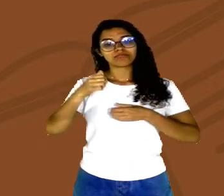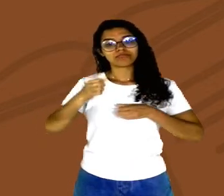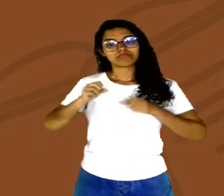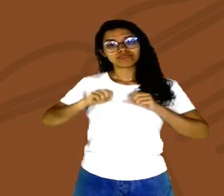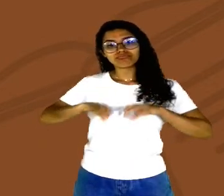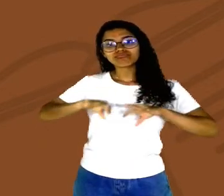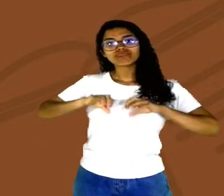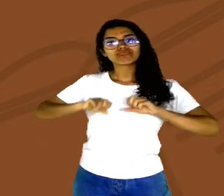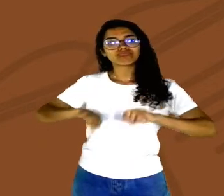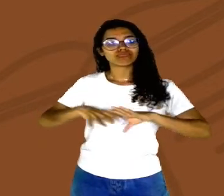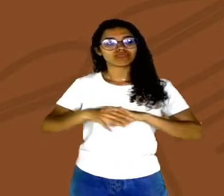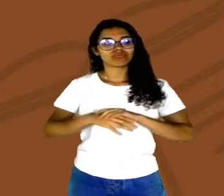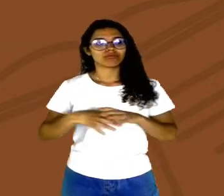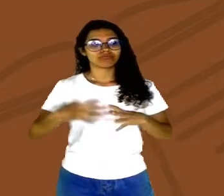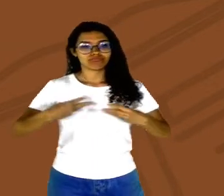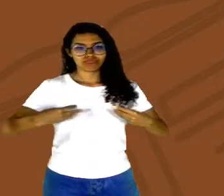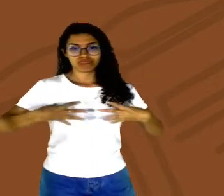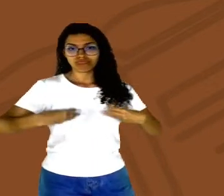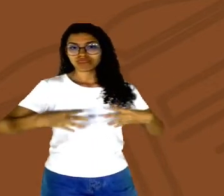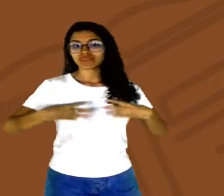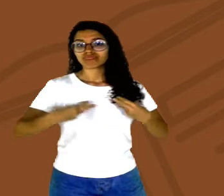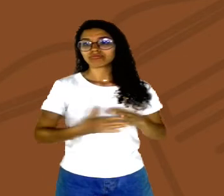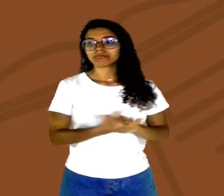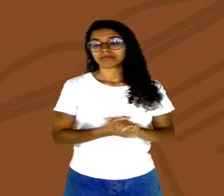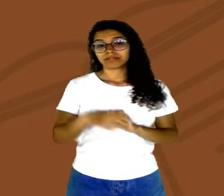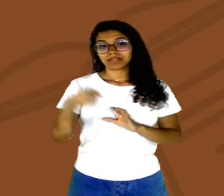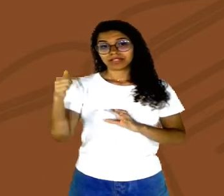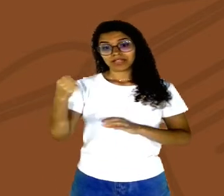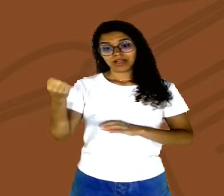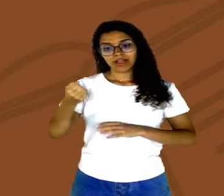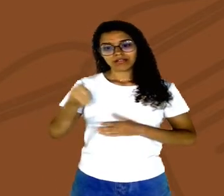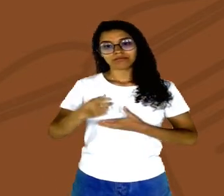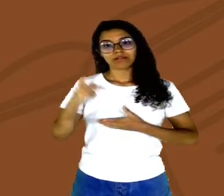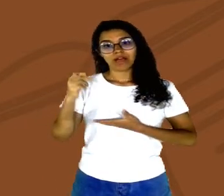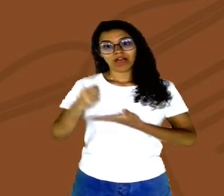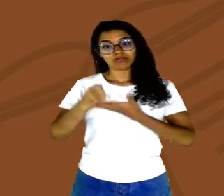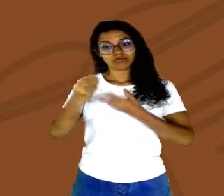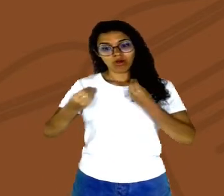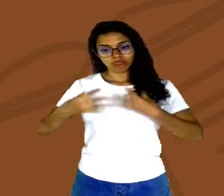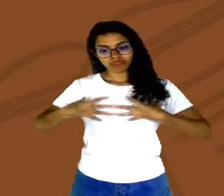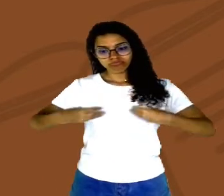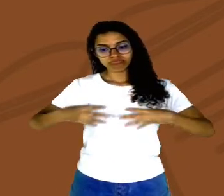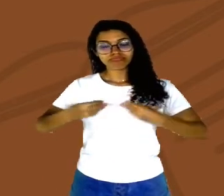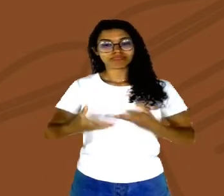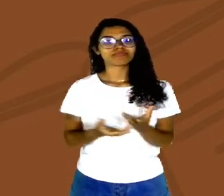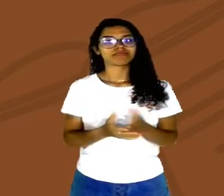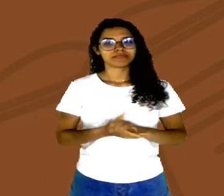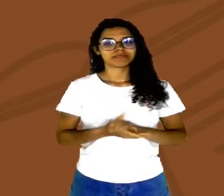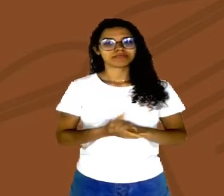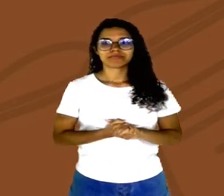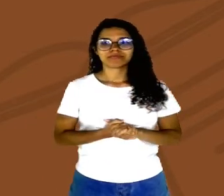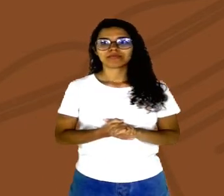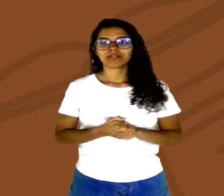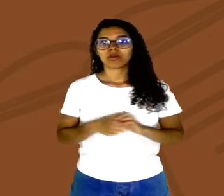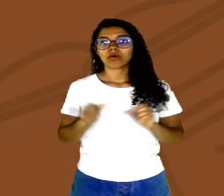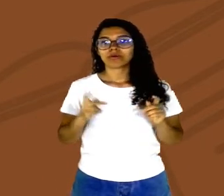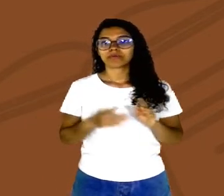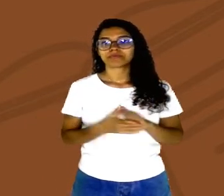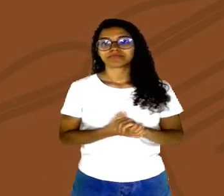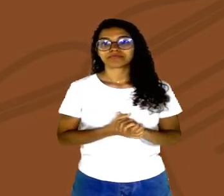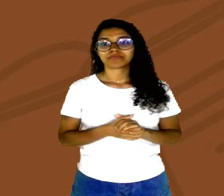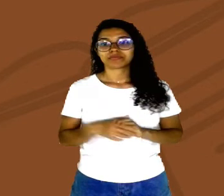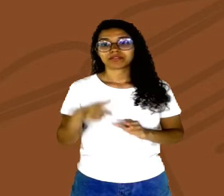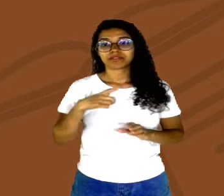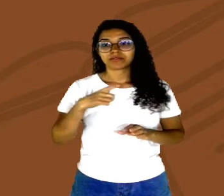A prolactina estimula a produção e a liberação de leite. Muito bem, professor. Prosseguindo, então